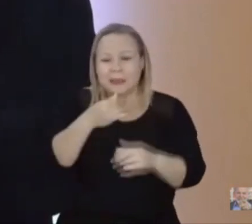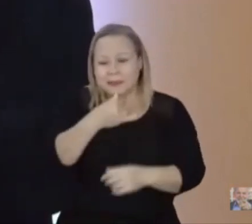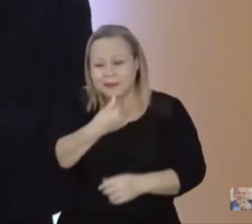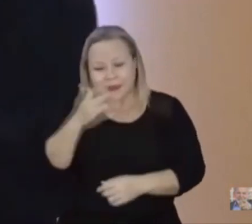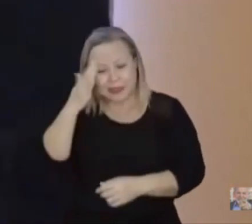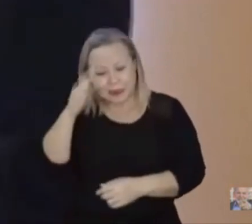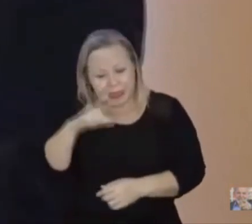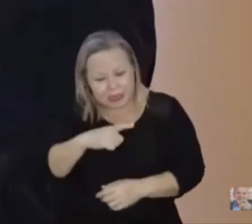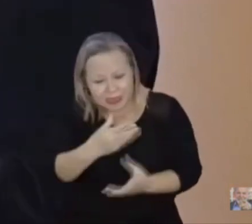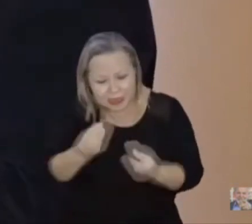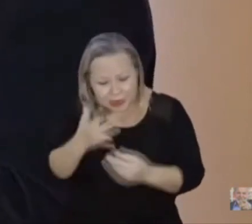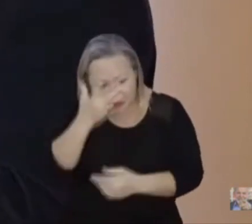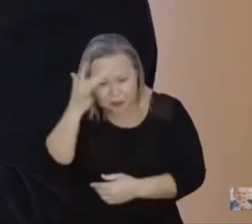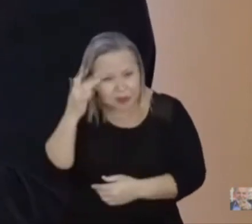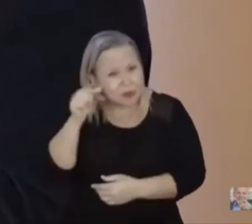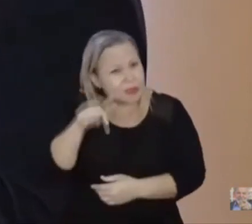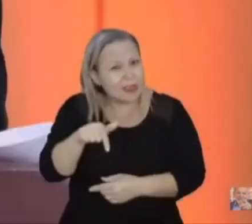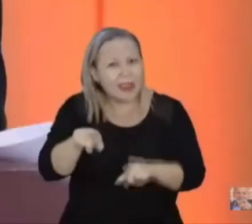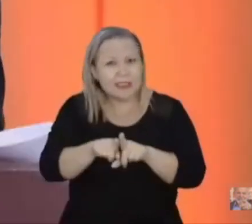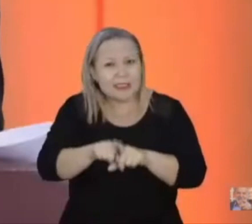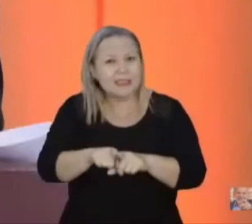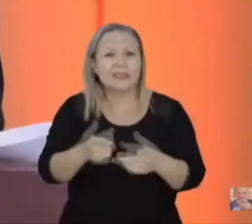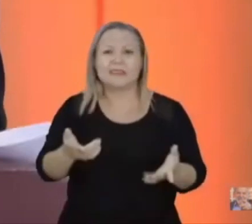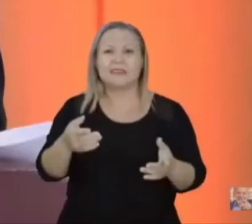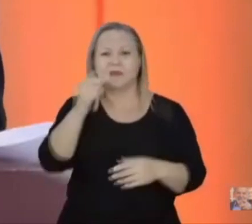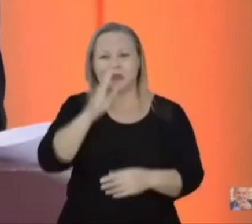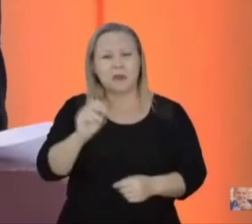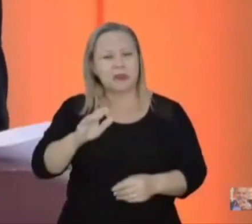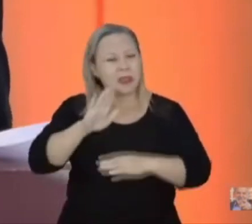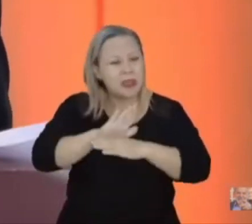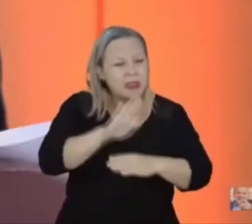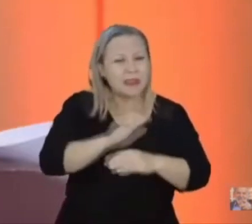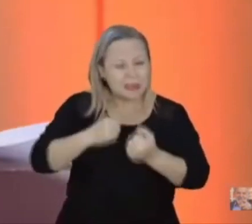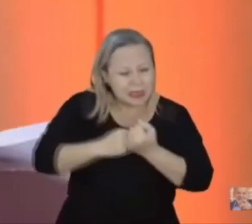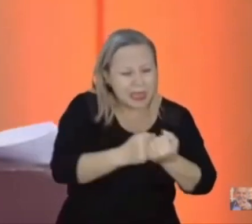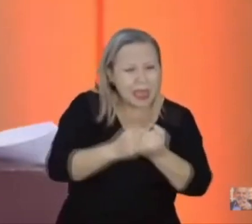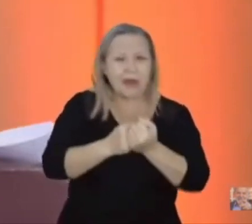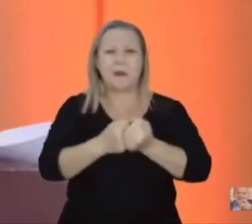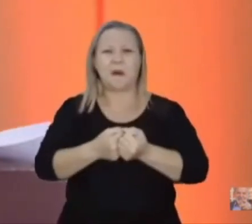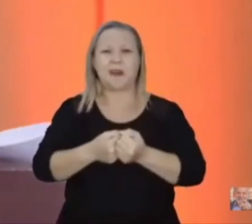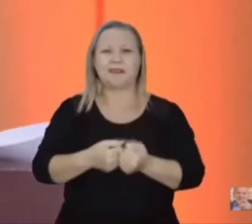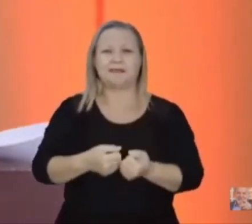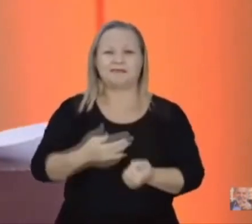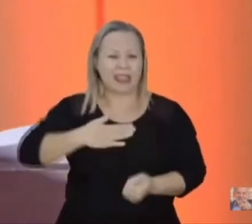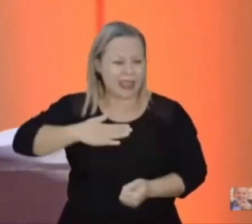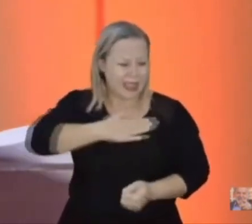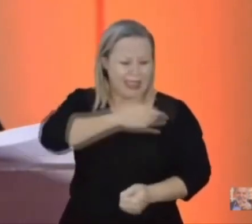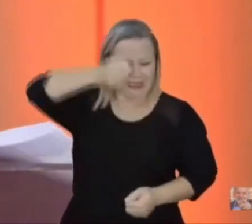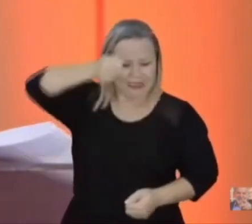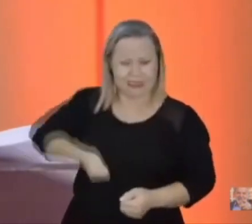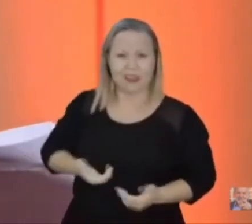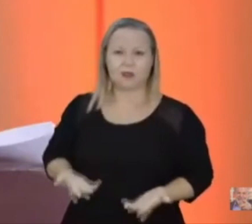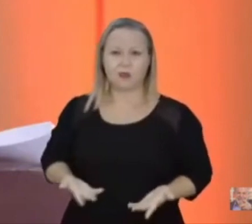no Brasil. Gente que é favorável à ditadura, gente que é favorável à tortura, gente que é contra, sabe,